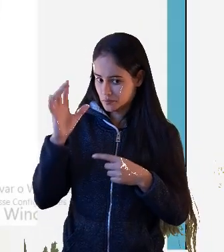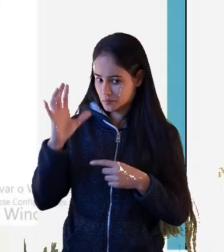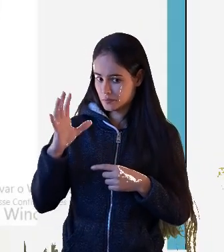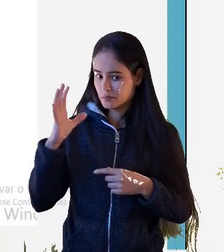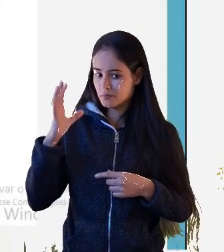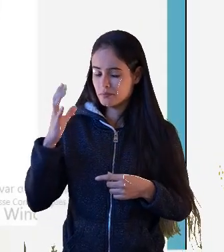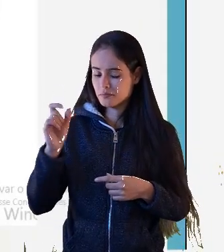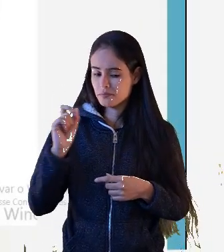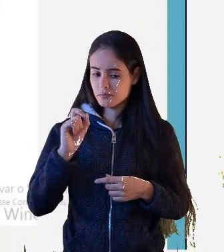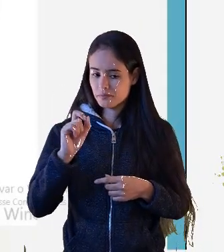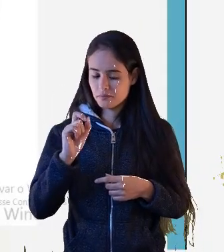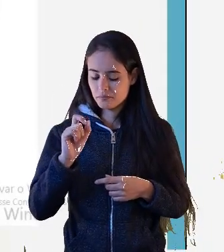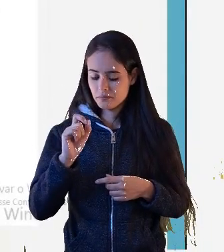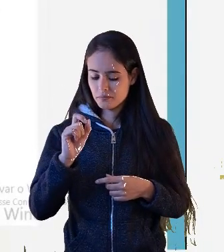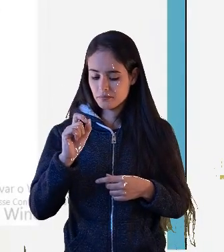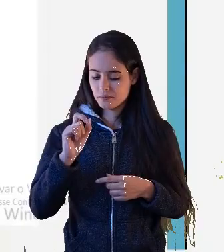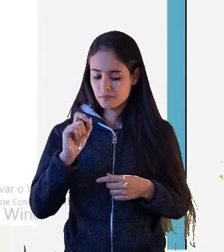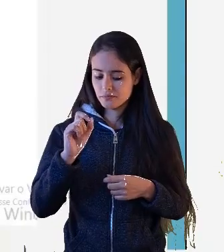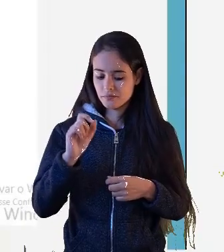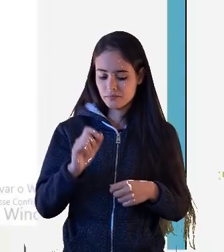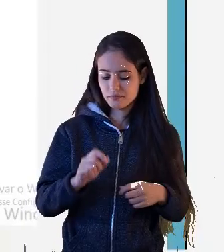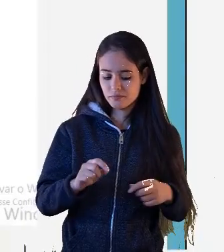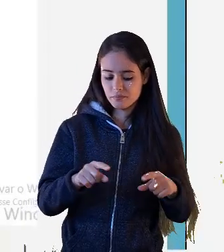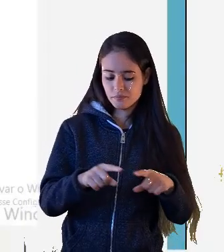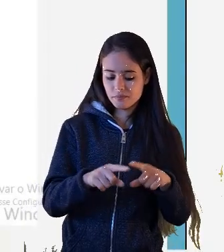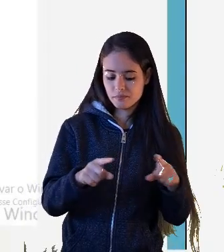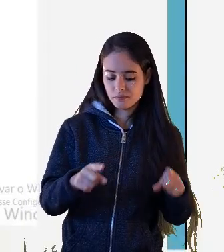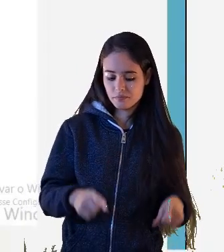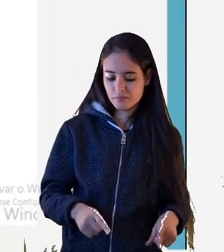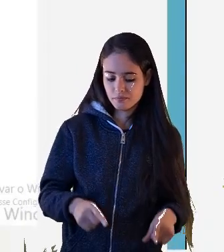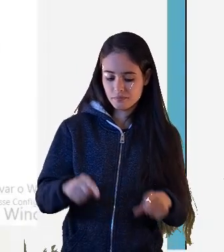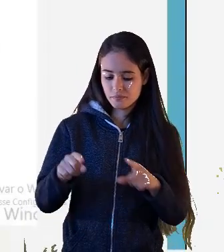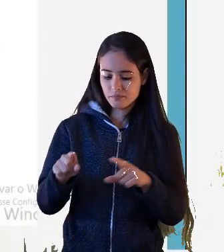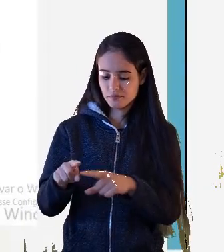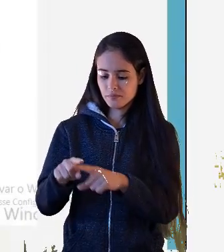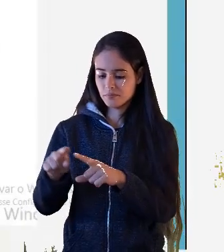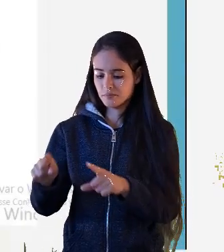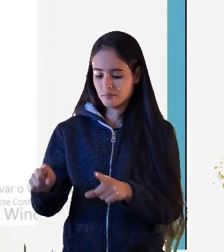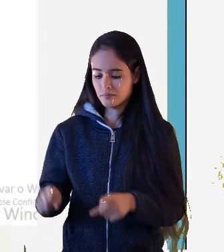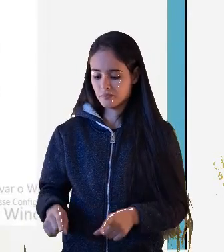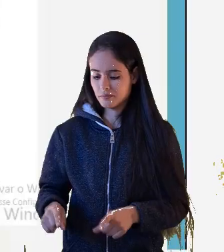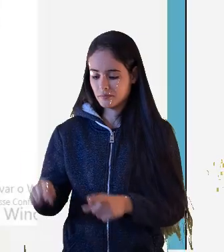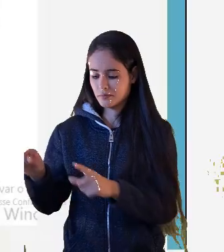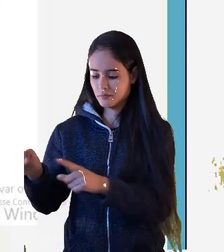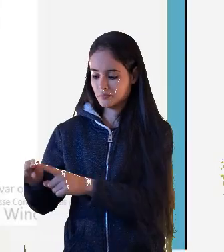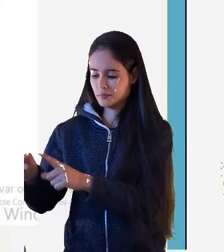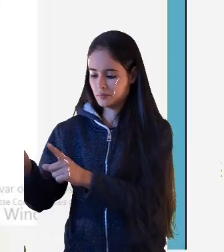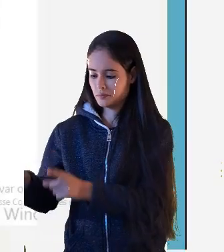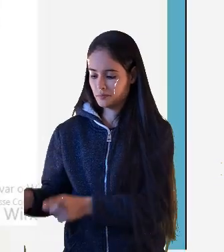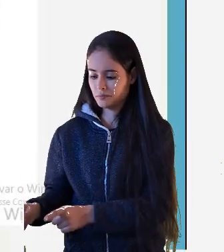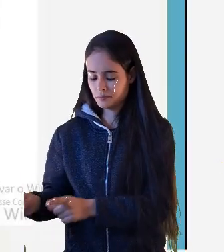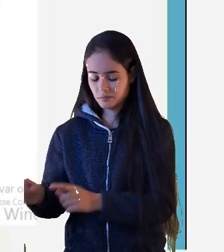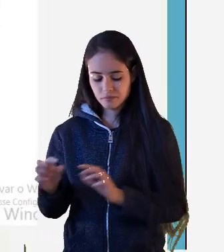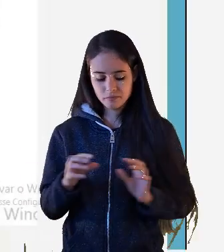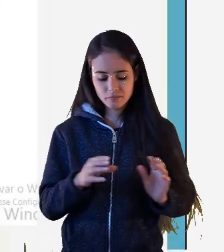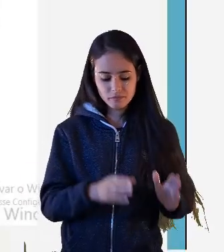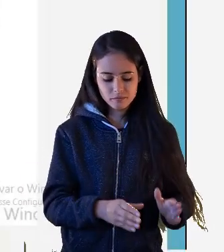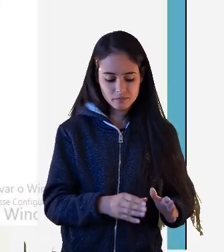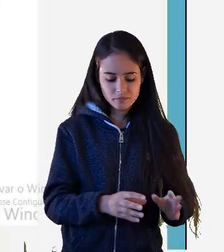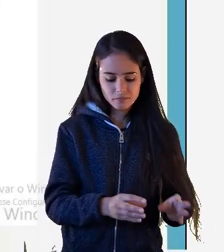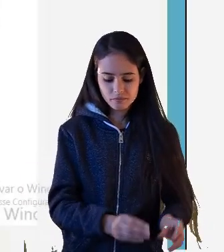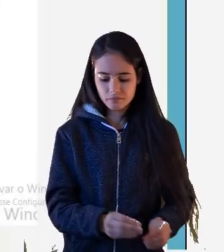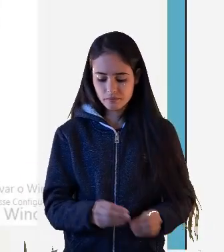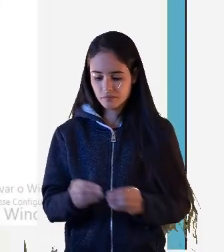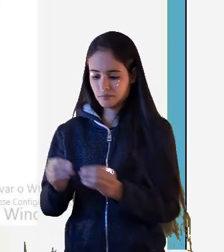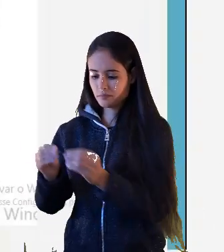e quais são as famílias negras que podem, né, deixar que seus filhos façam isso? Isso, infelizmente, no Brasil também é outra questão, né? Então,